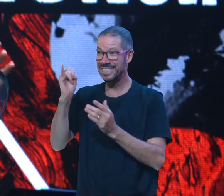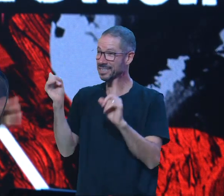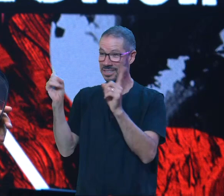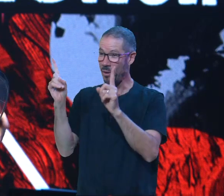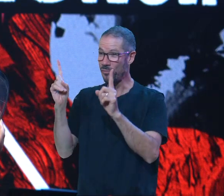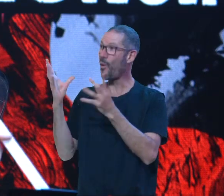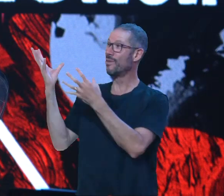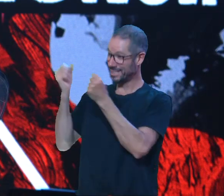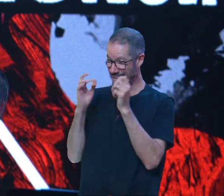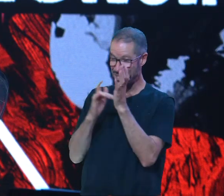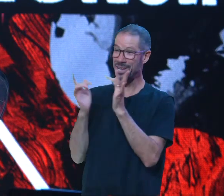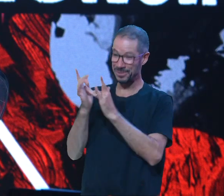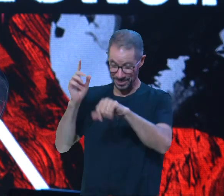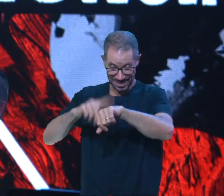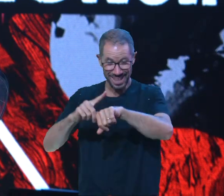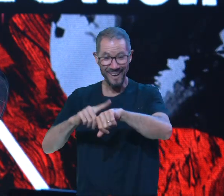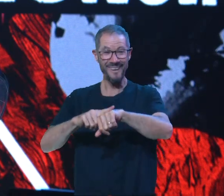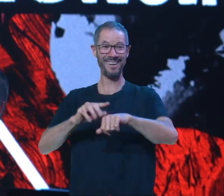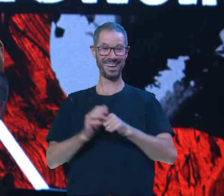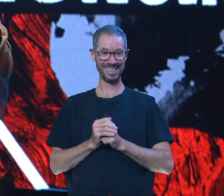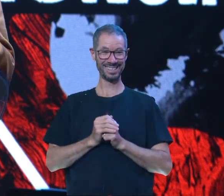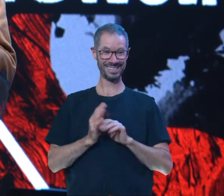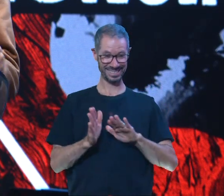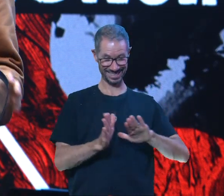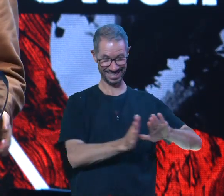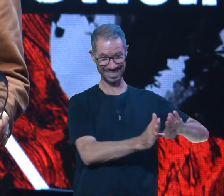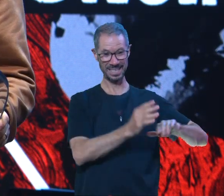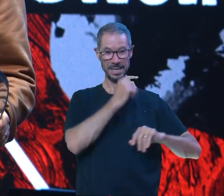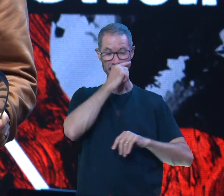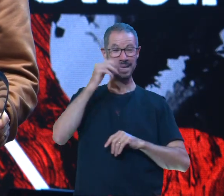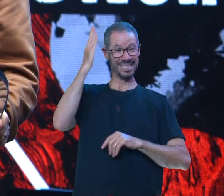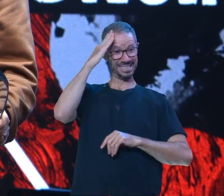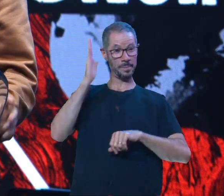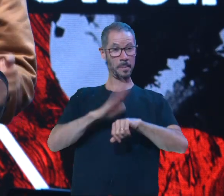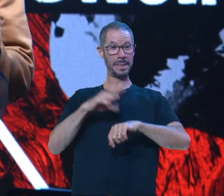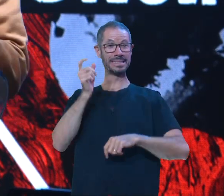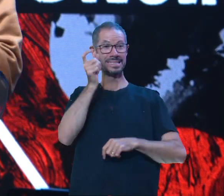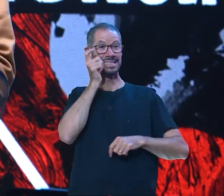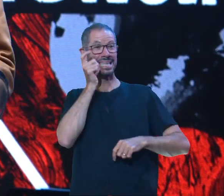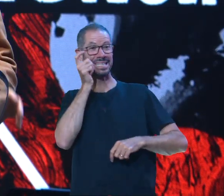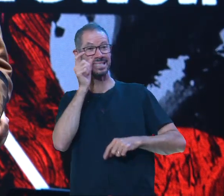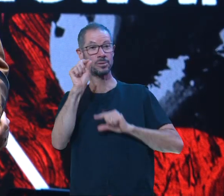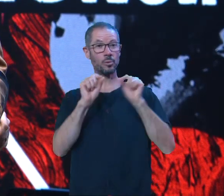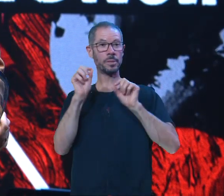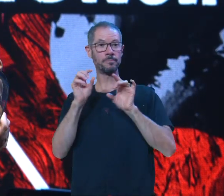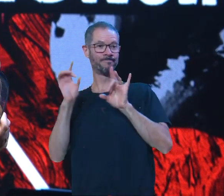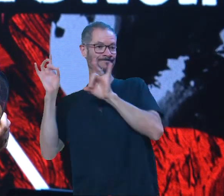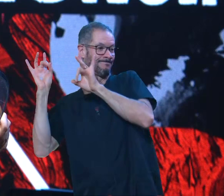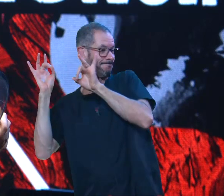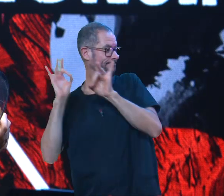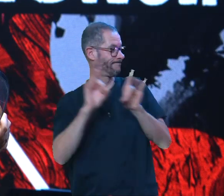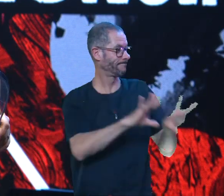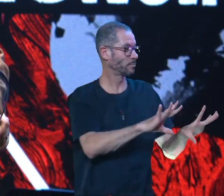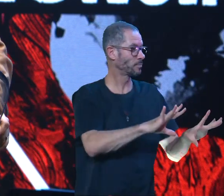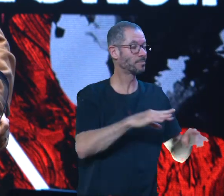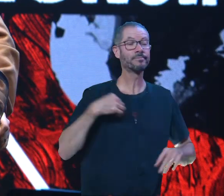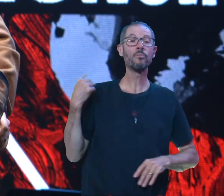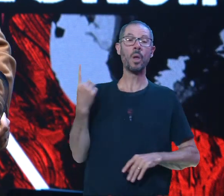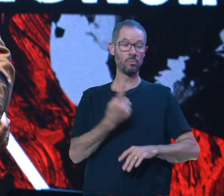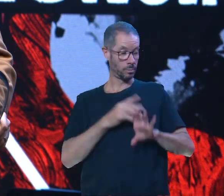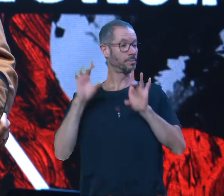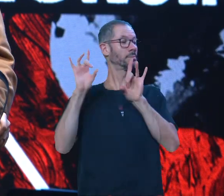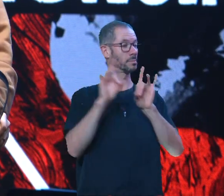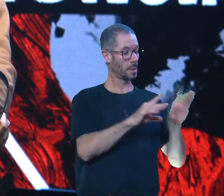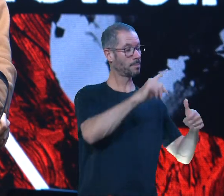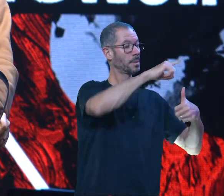de Jesus. Vamos lá. Sabe o que é mais interessante sobre a renúncia? Quando nós renunciamos